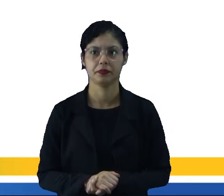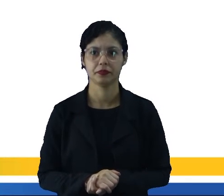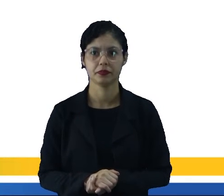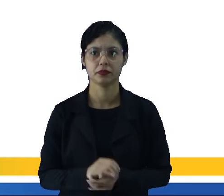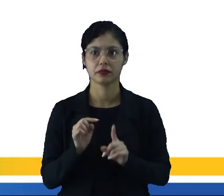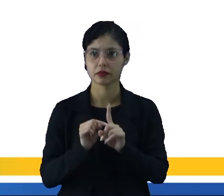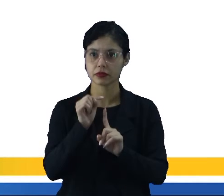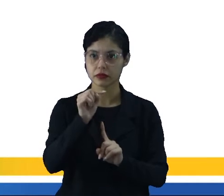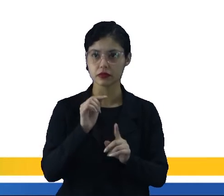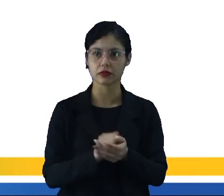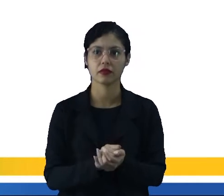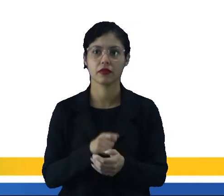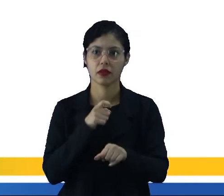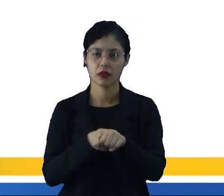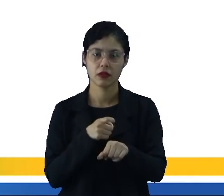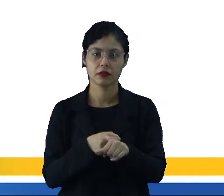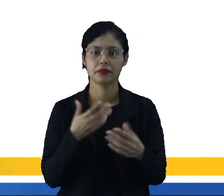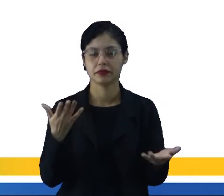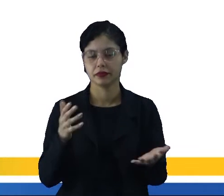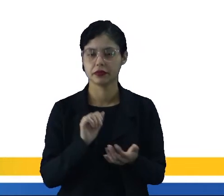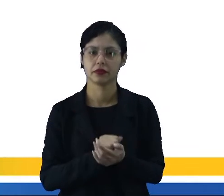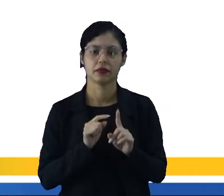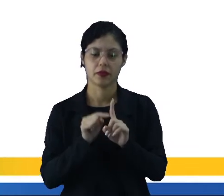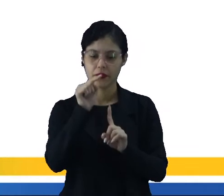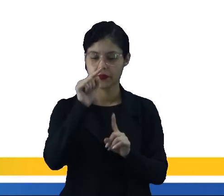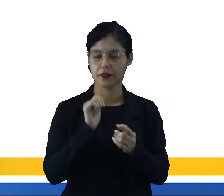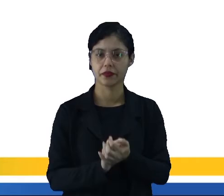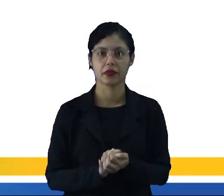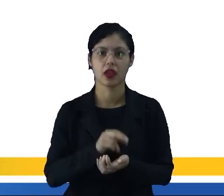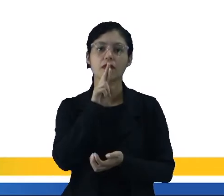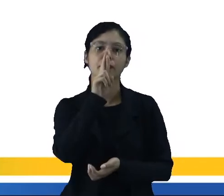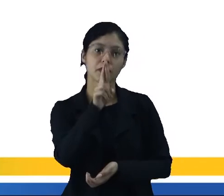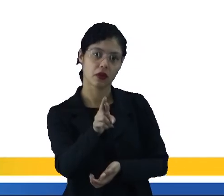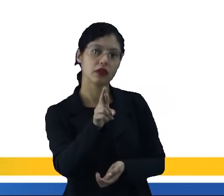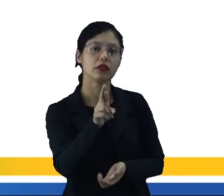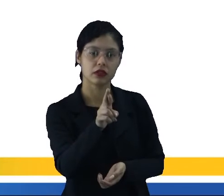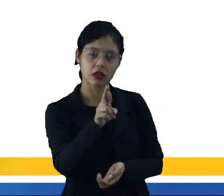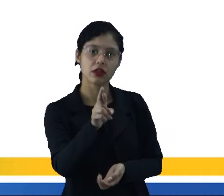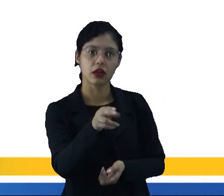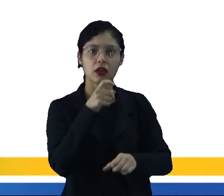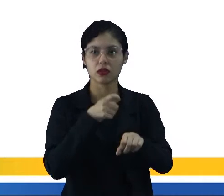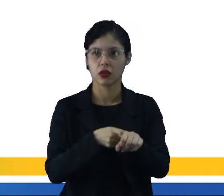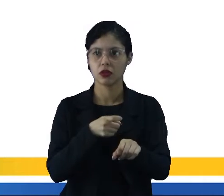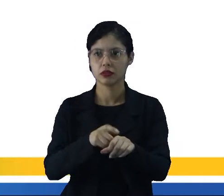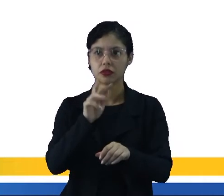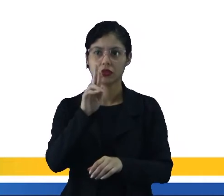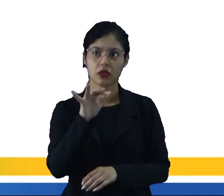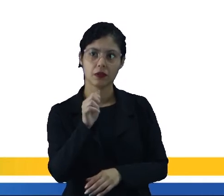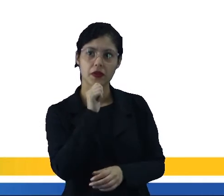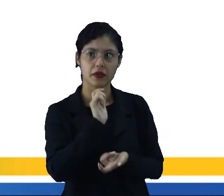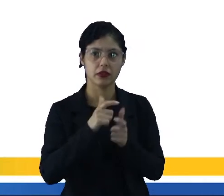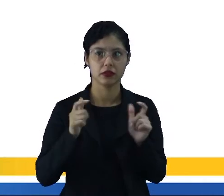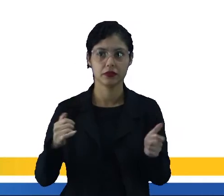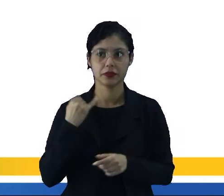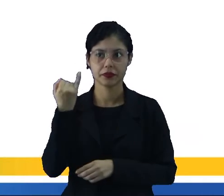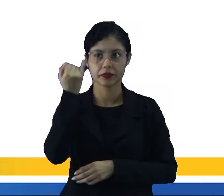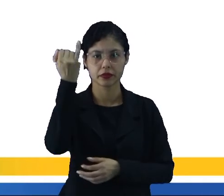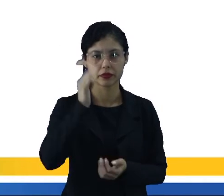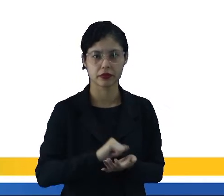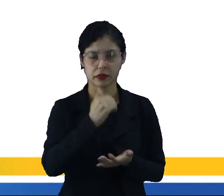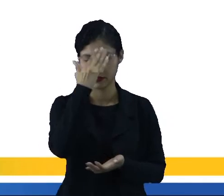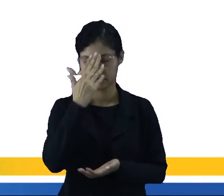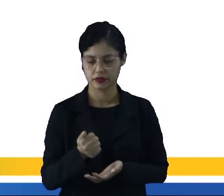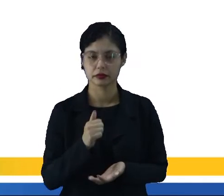volume da esfera Então vamos lá volume da esfera o cálculo do volume de sólidos geométricos é de grande importância